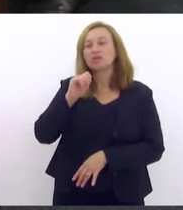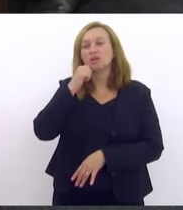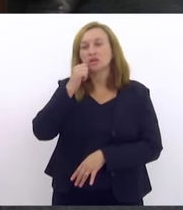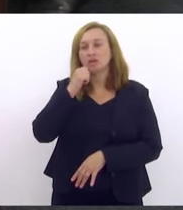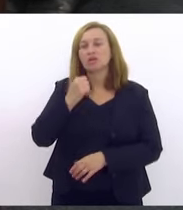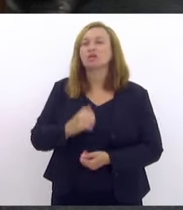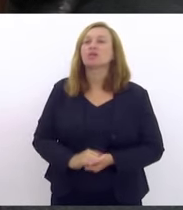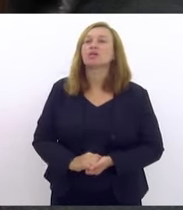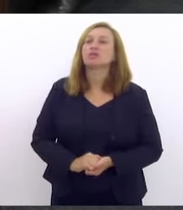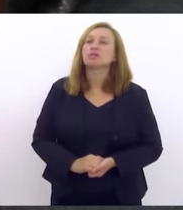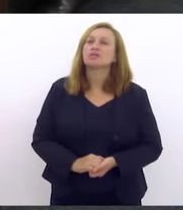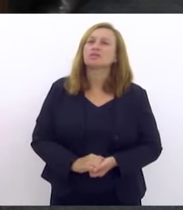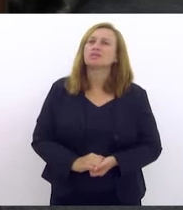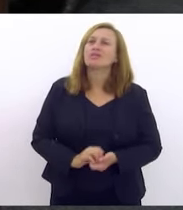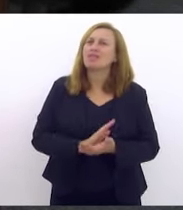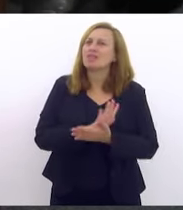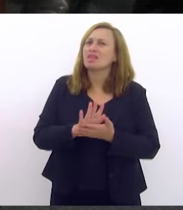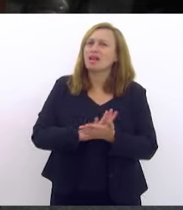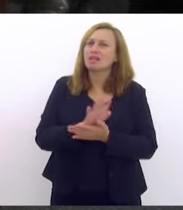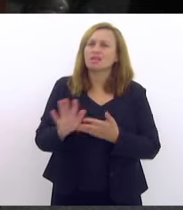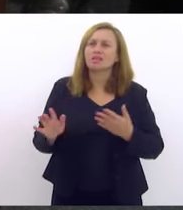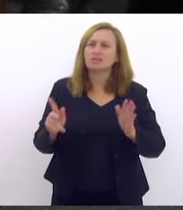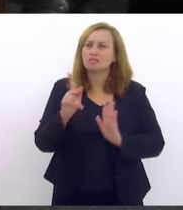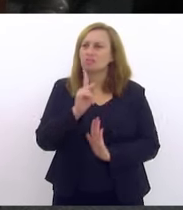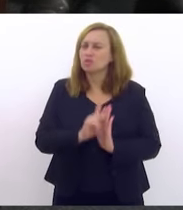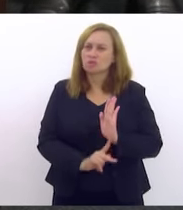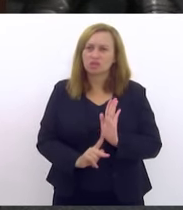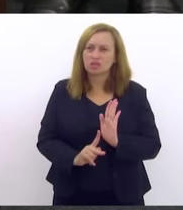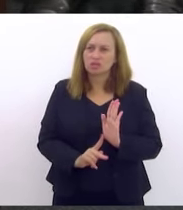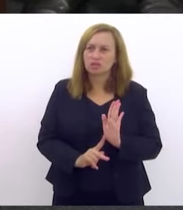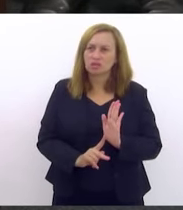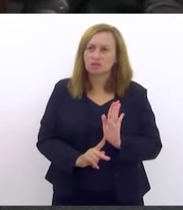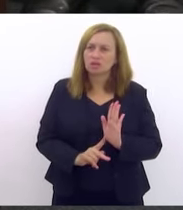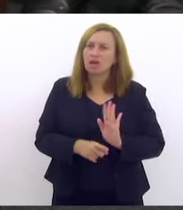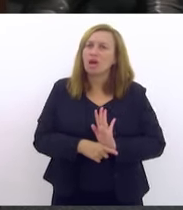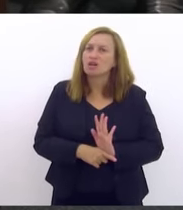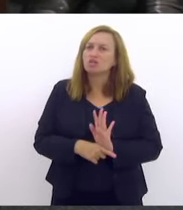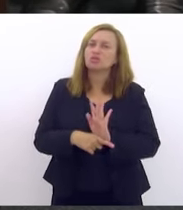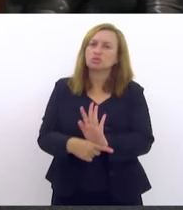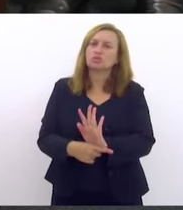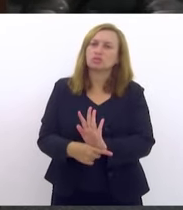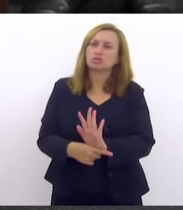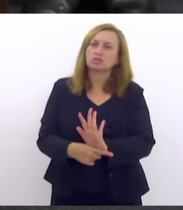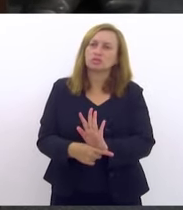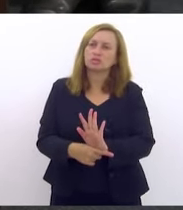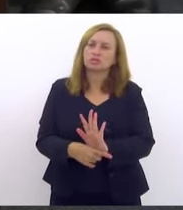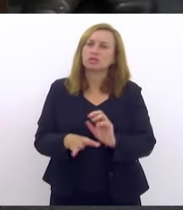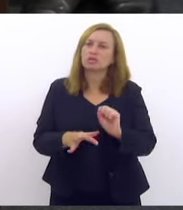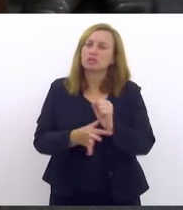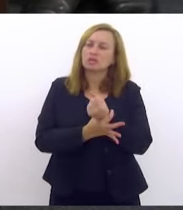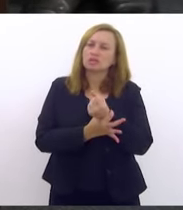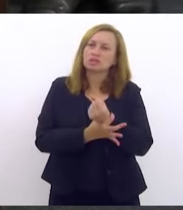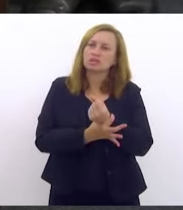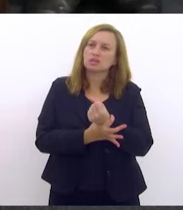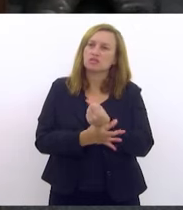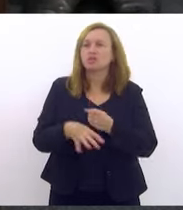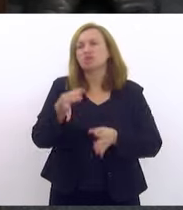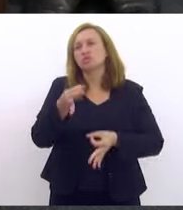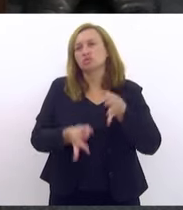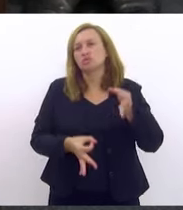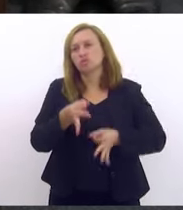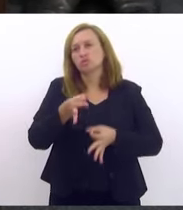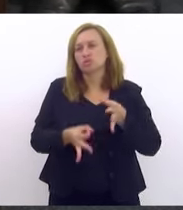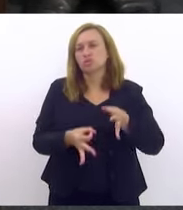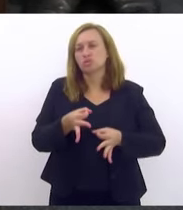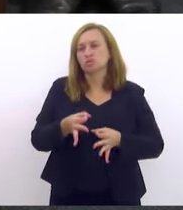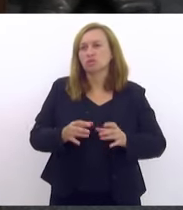Janeiro, em nada esse projeto irá contribuir para a segurança jurídica e para